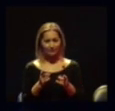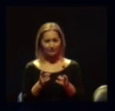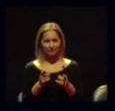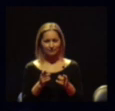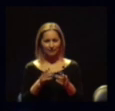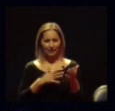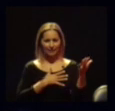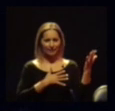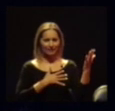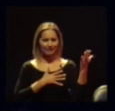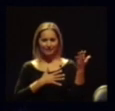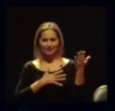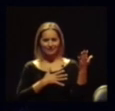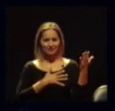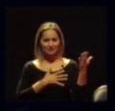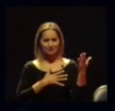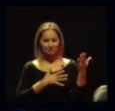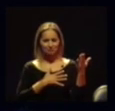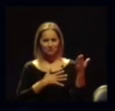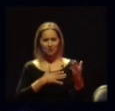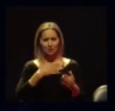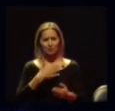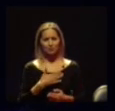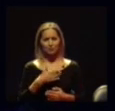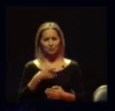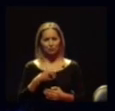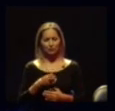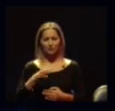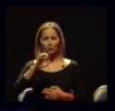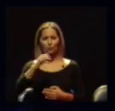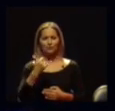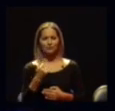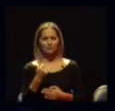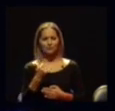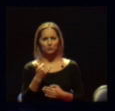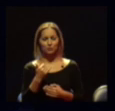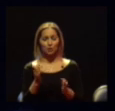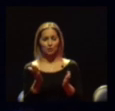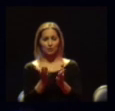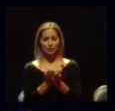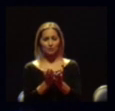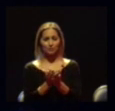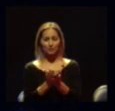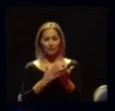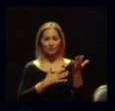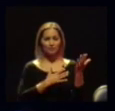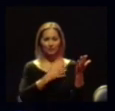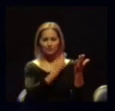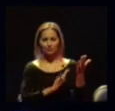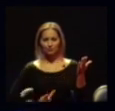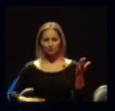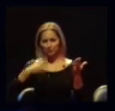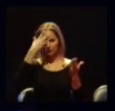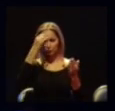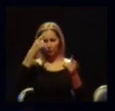a dança. Estávamos em 1982, quando a Academia de Dança Contemporânea de Setúbal deu